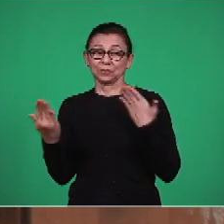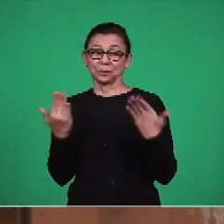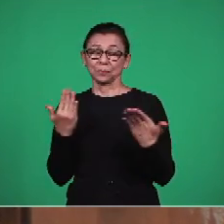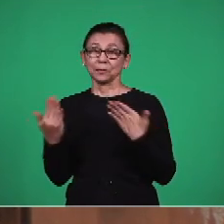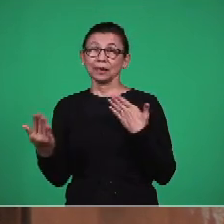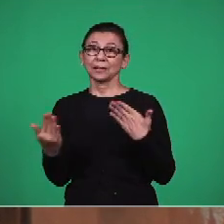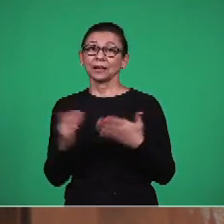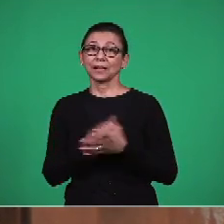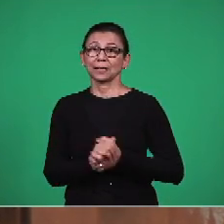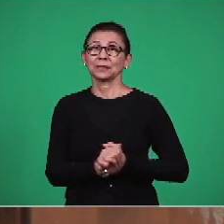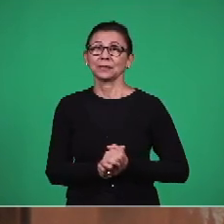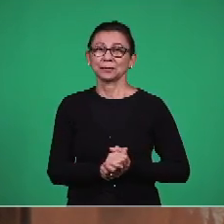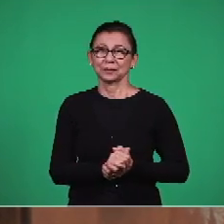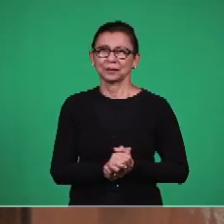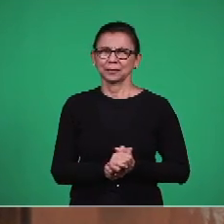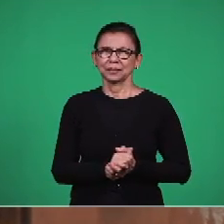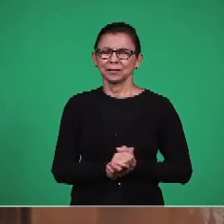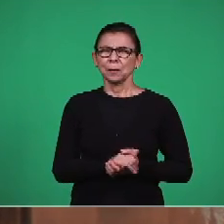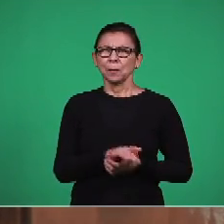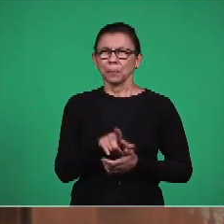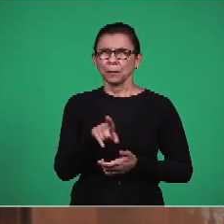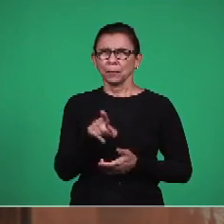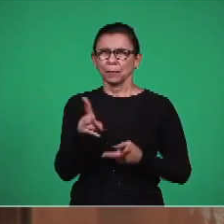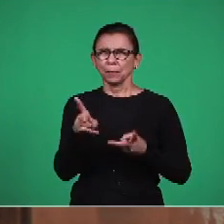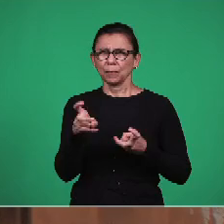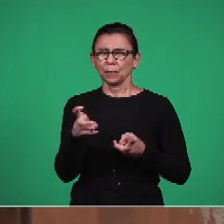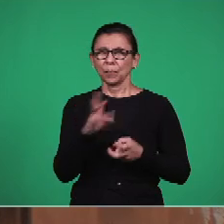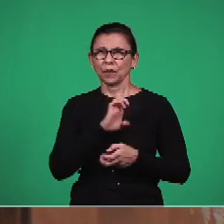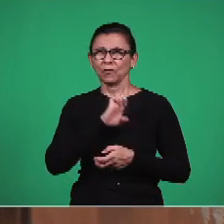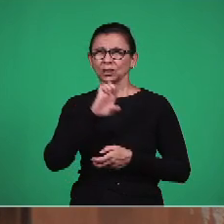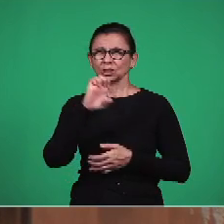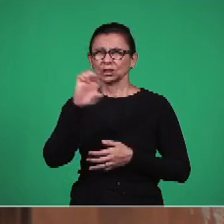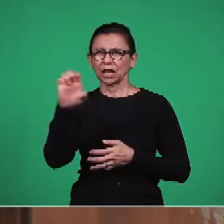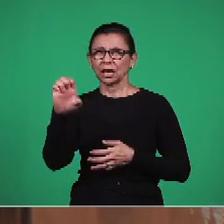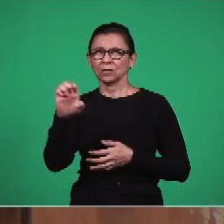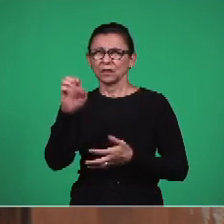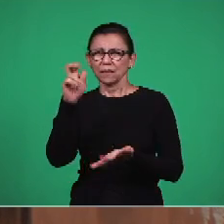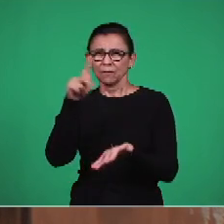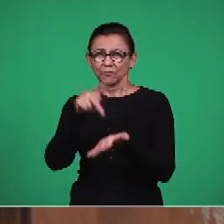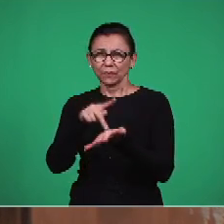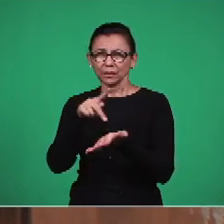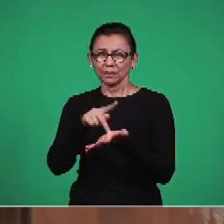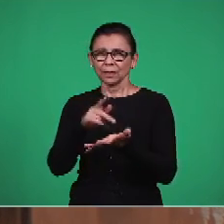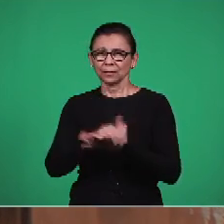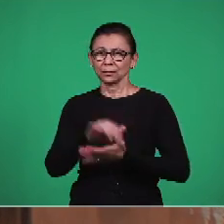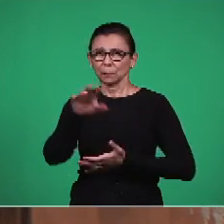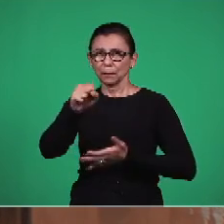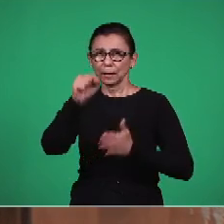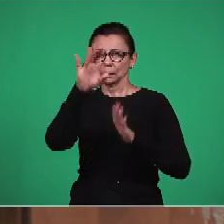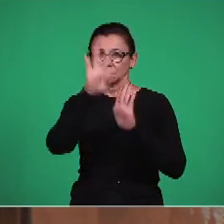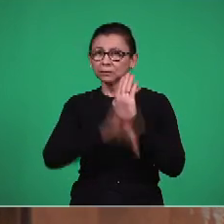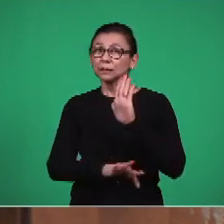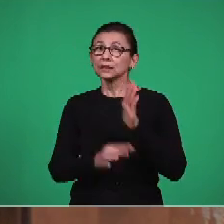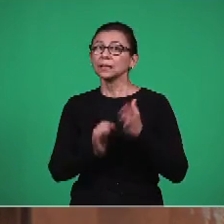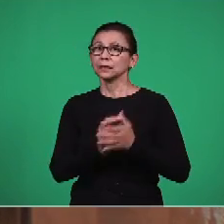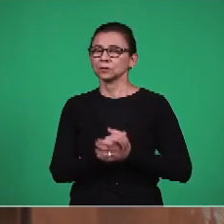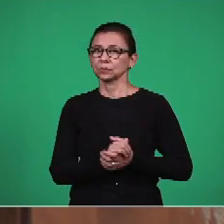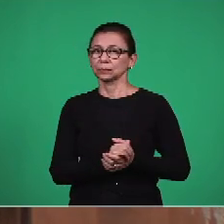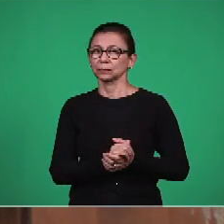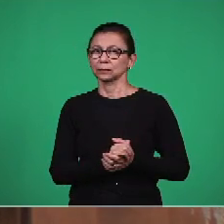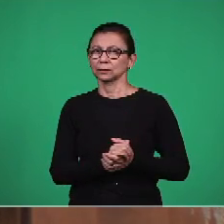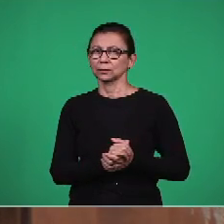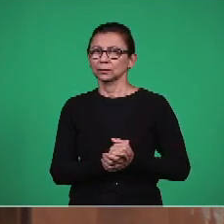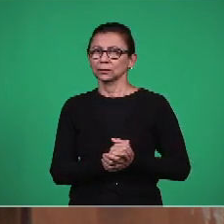Pegue o evangelho da verdade e faça um peso dele. Vê onde você está, em qual deles você está. Se é no